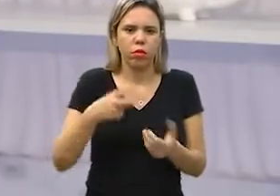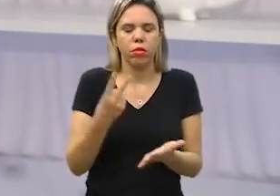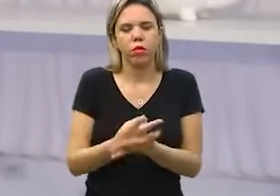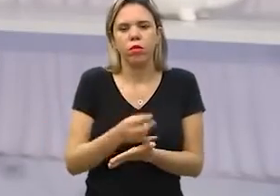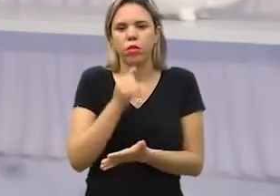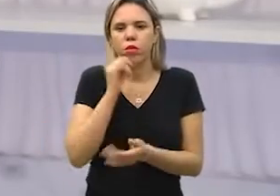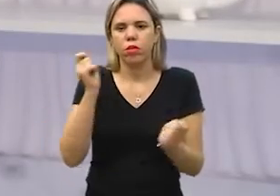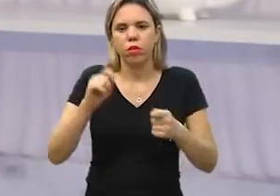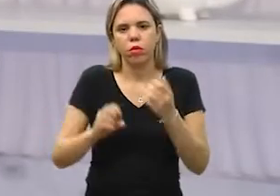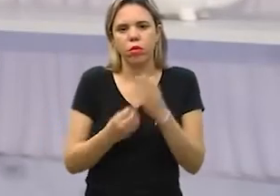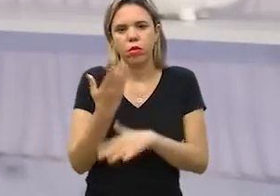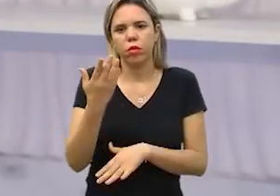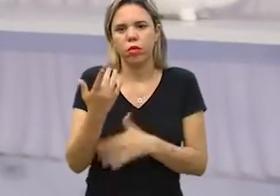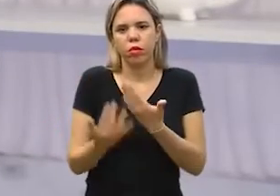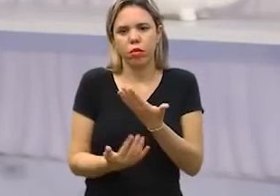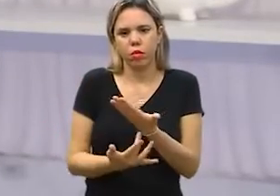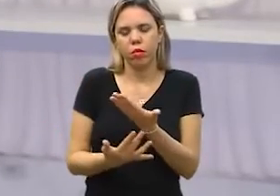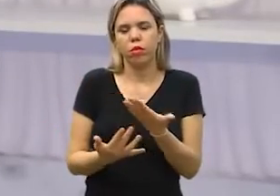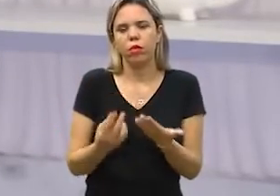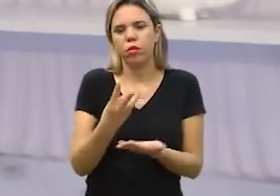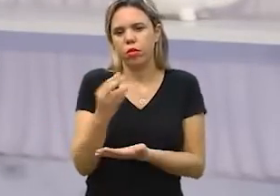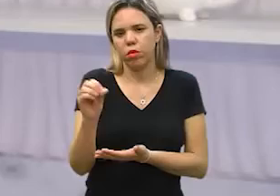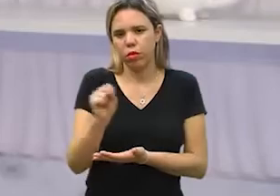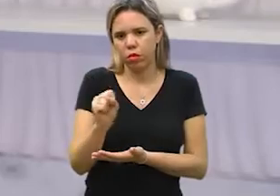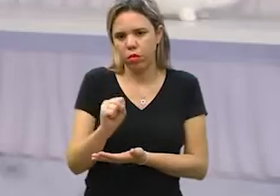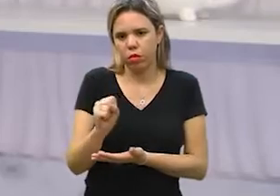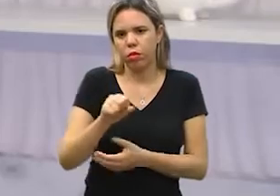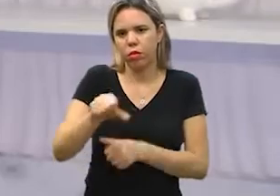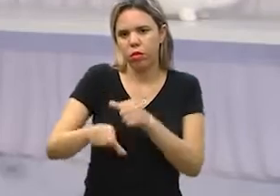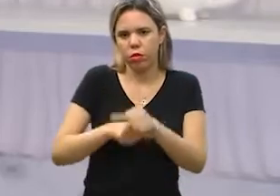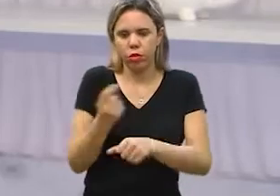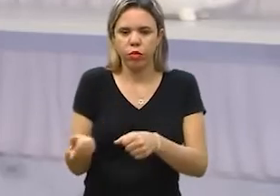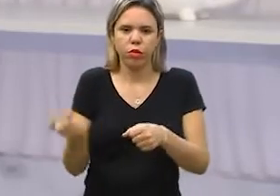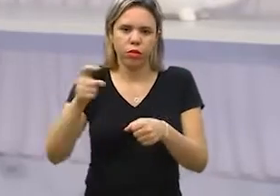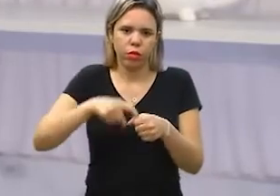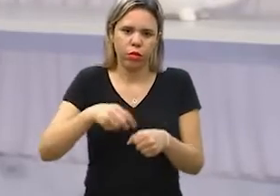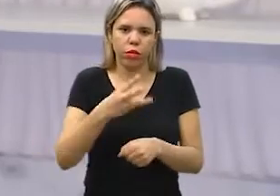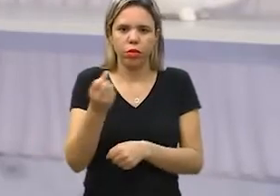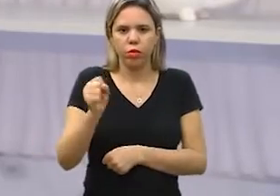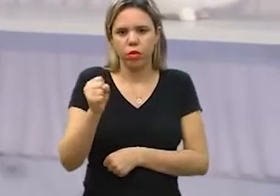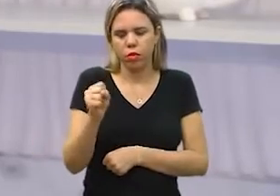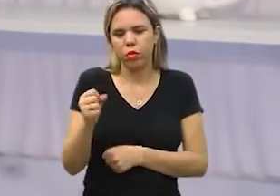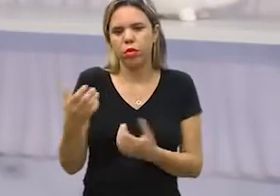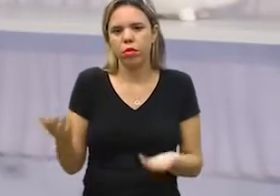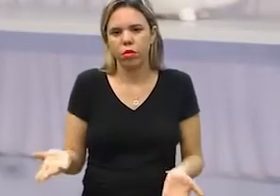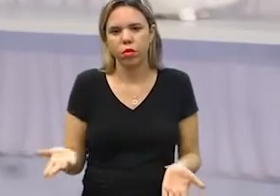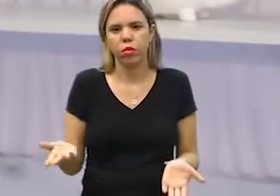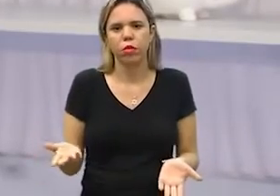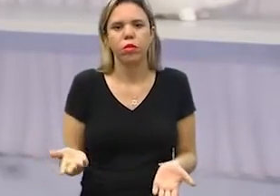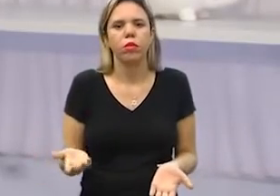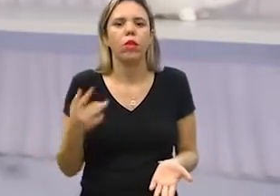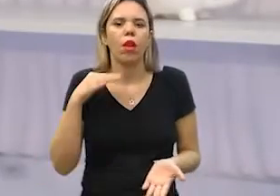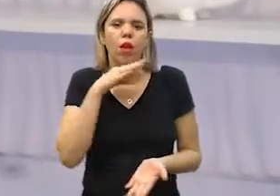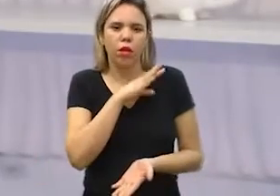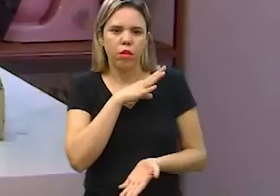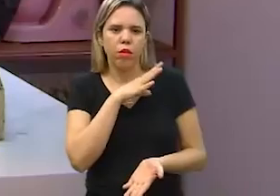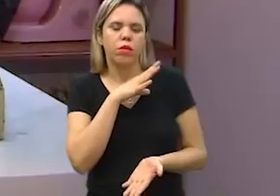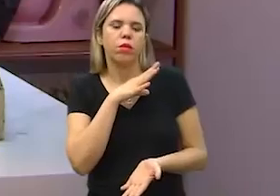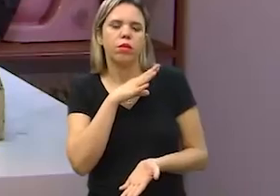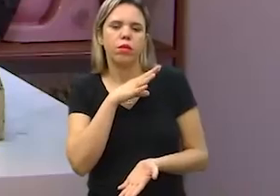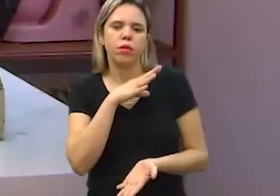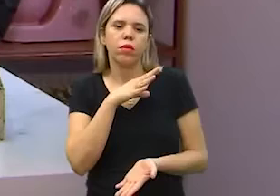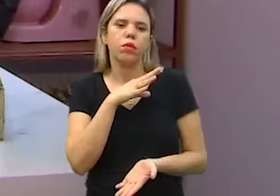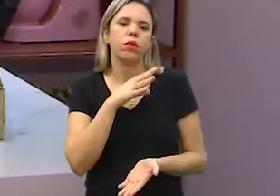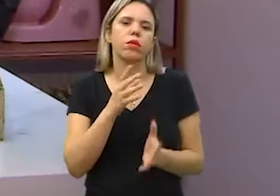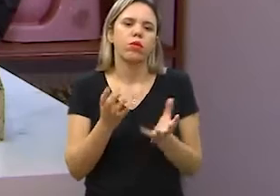mesma posição, pode acontecer de queimar. Então, 30 segundos, tira, mexe, volta 30 segundos, tá? E aí o calor que vai